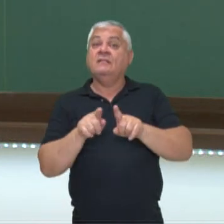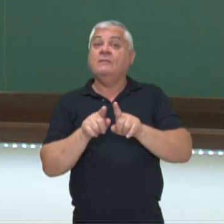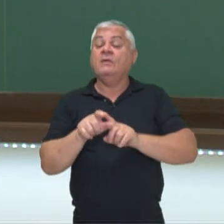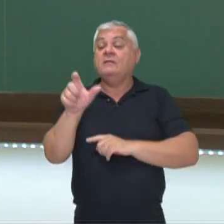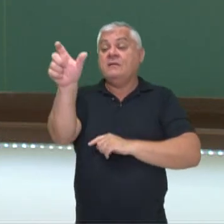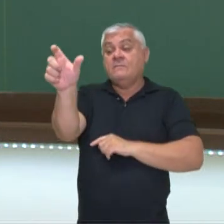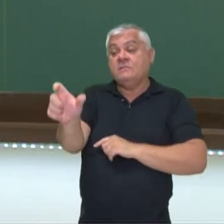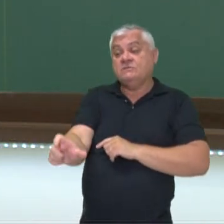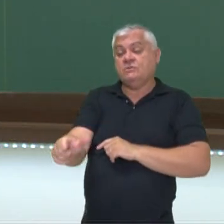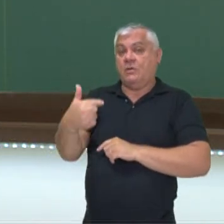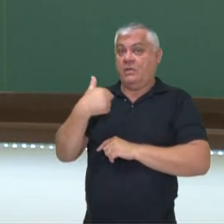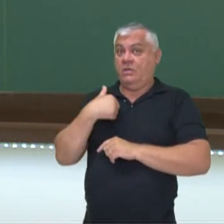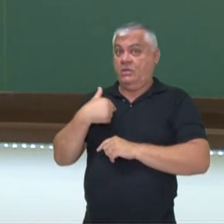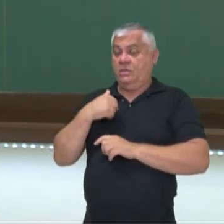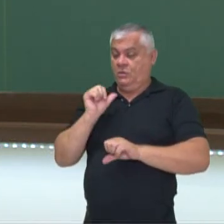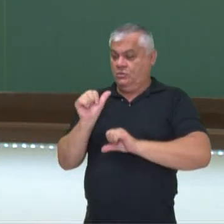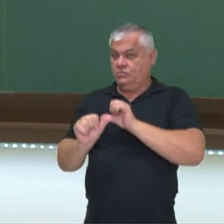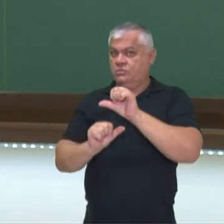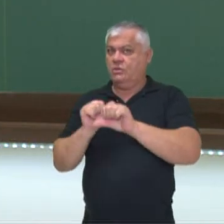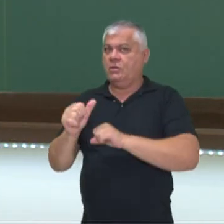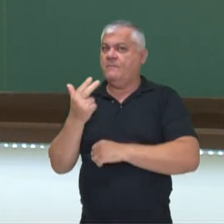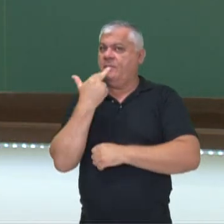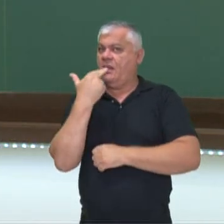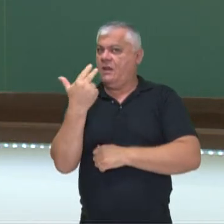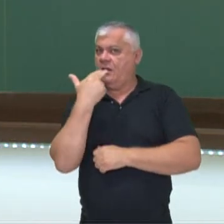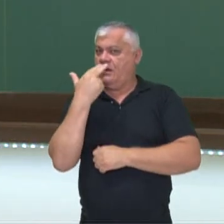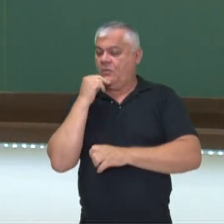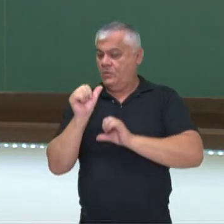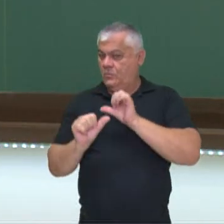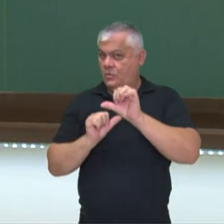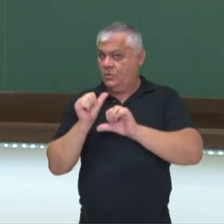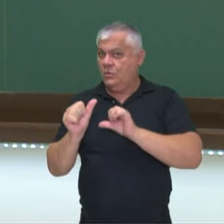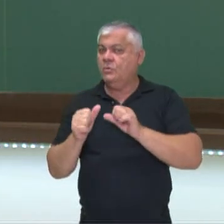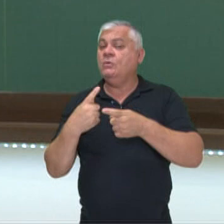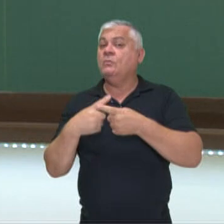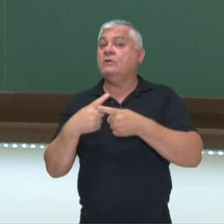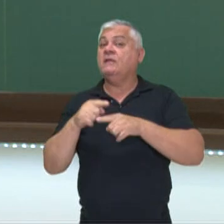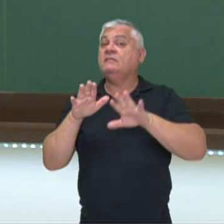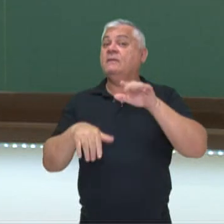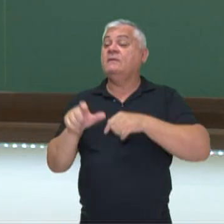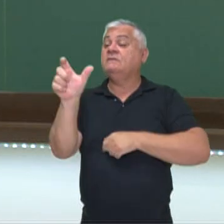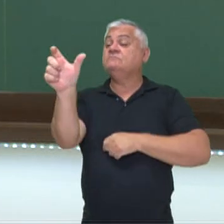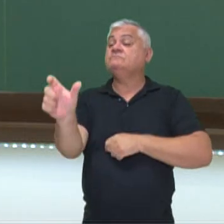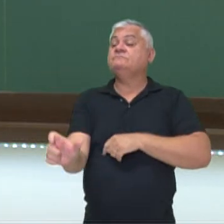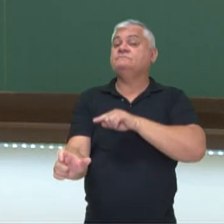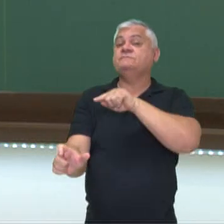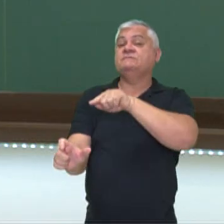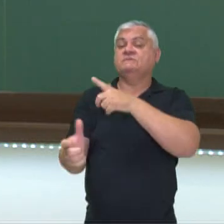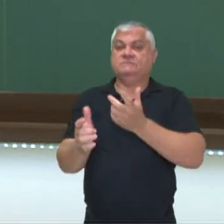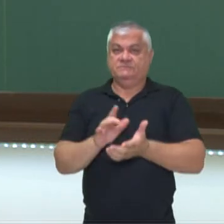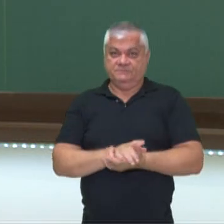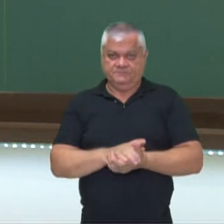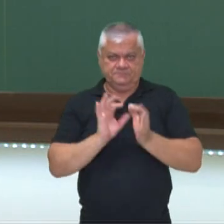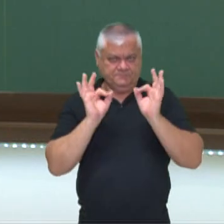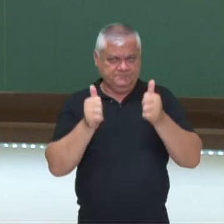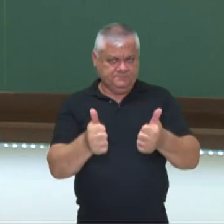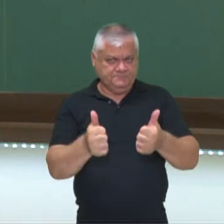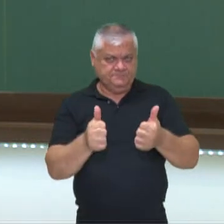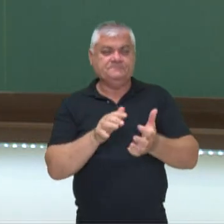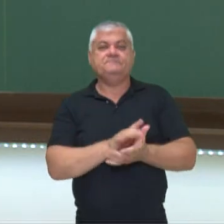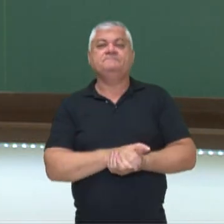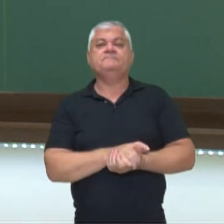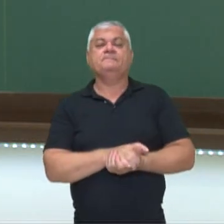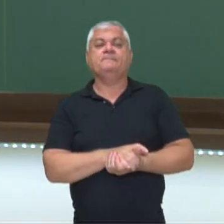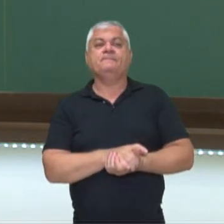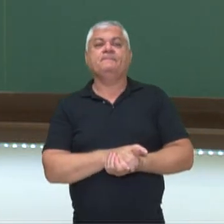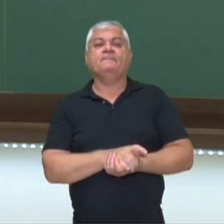Então, eu mudo a forma de falar a minha roupa aí de acordo com o meu interlocutor. Tranquilo? Muito bem,